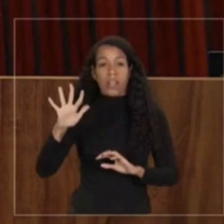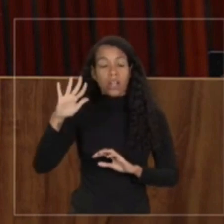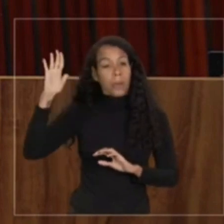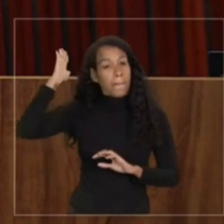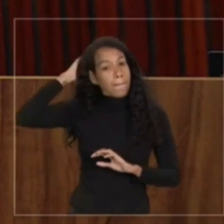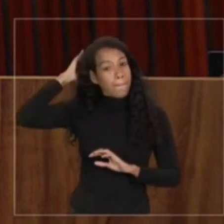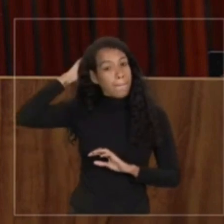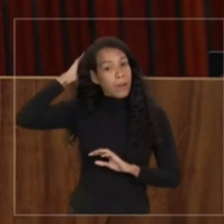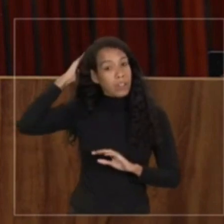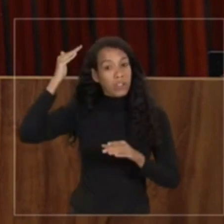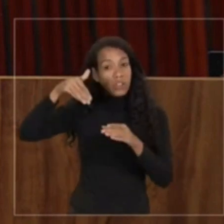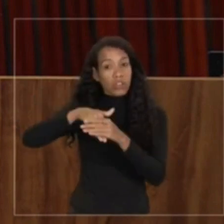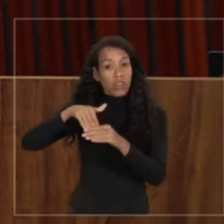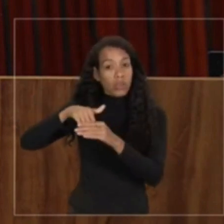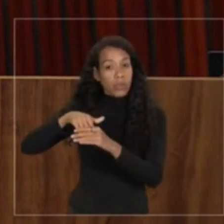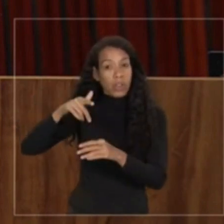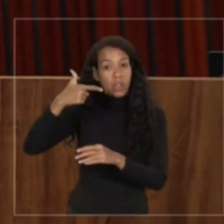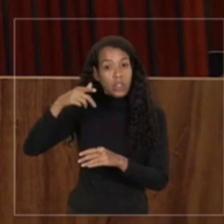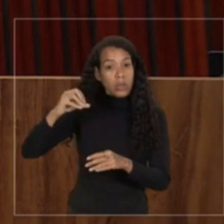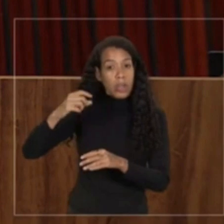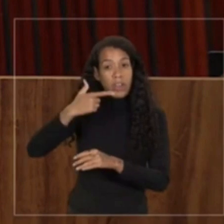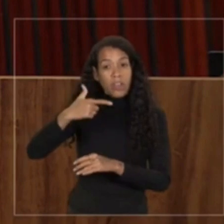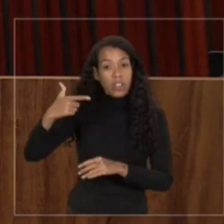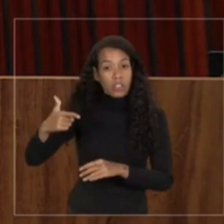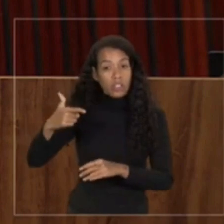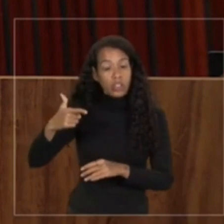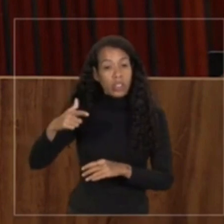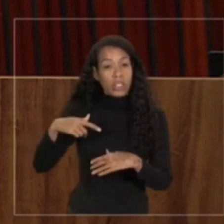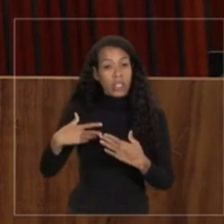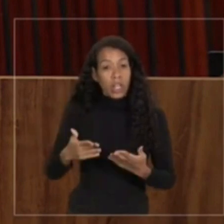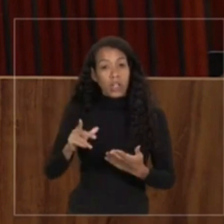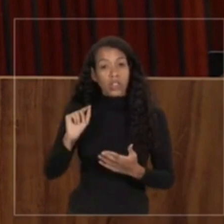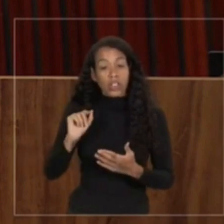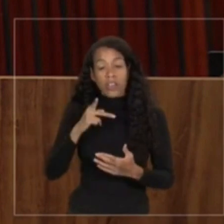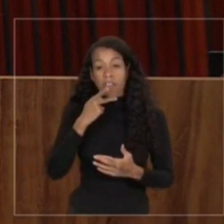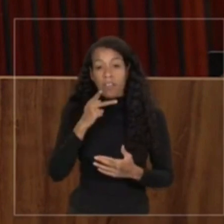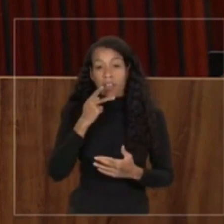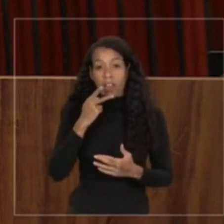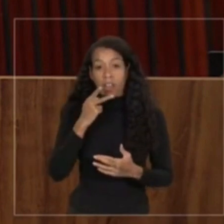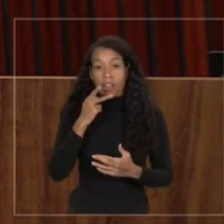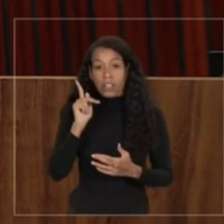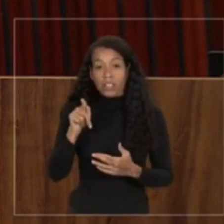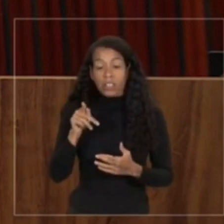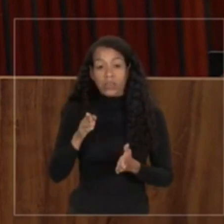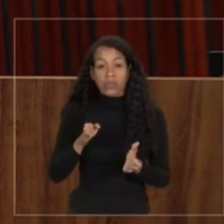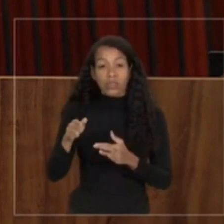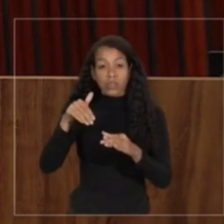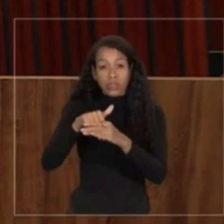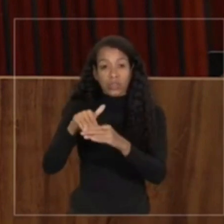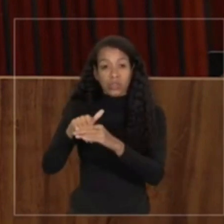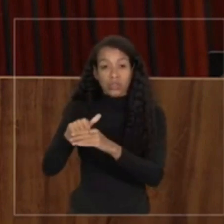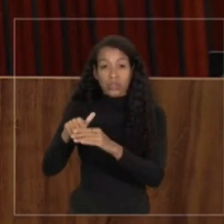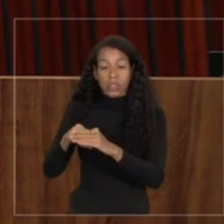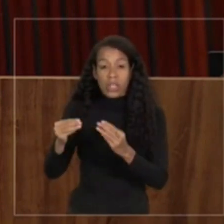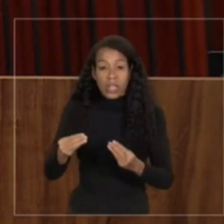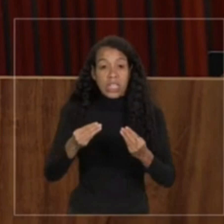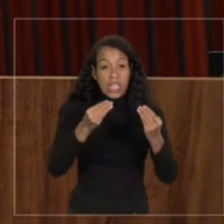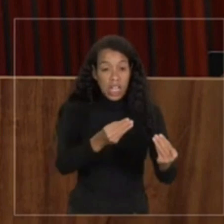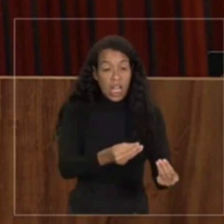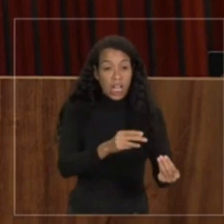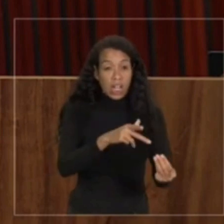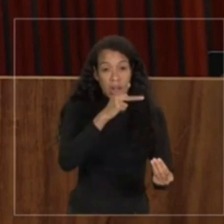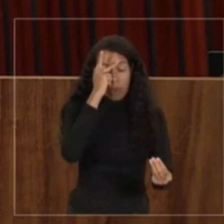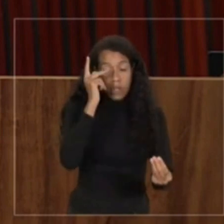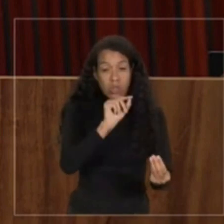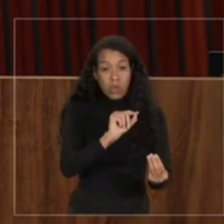Paraná nas eleições de 2022. No que se refere à destinação dos votos dados